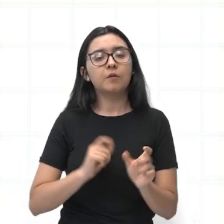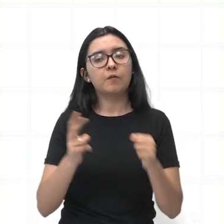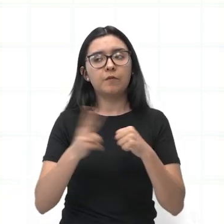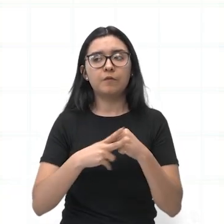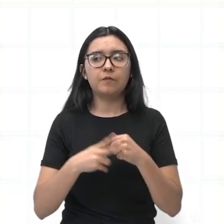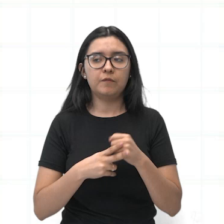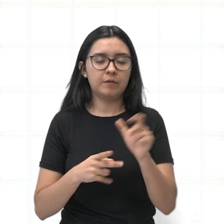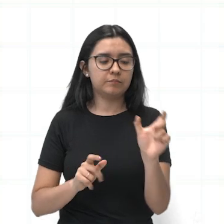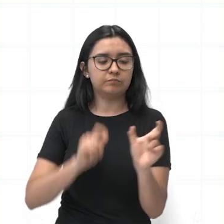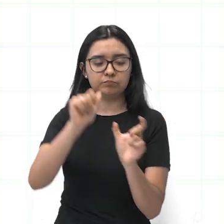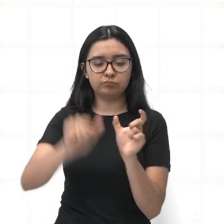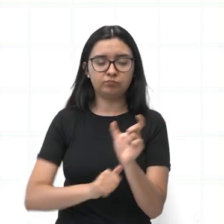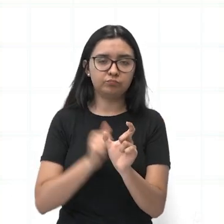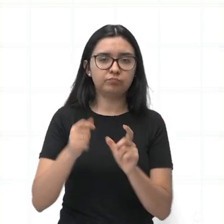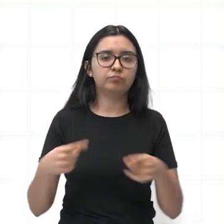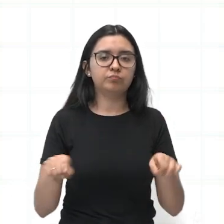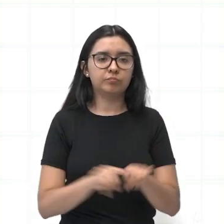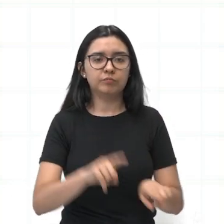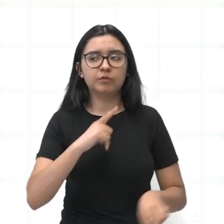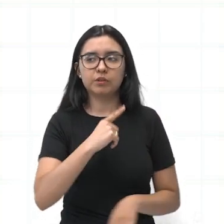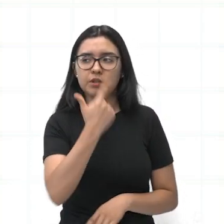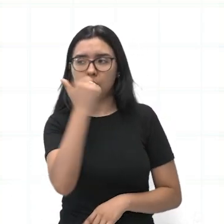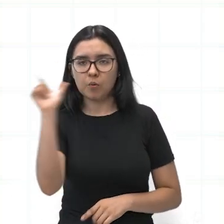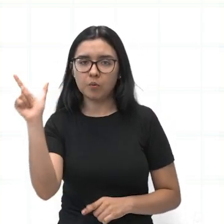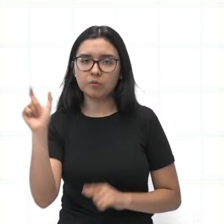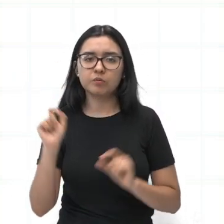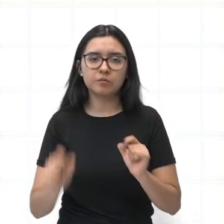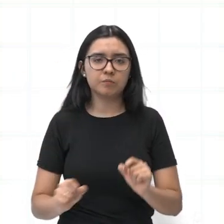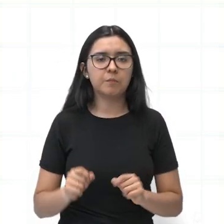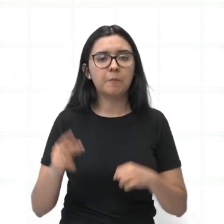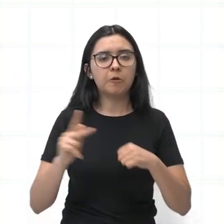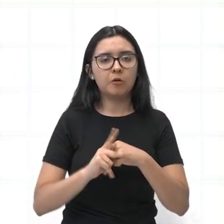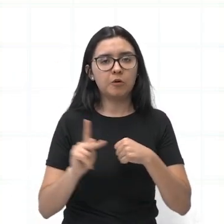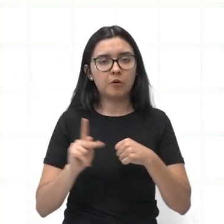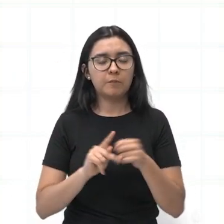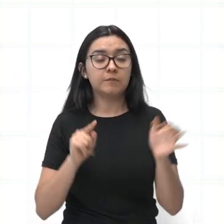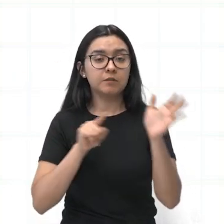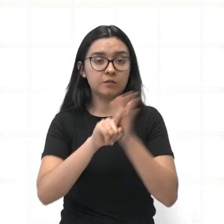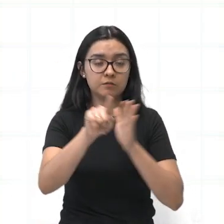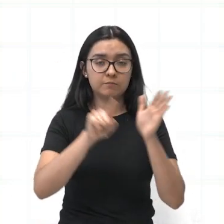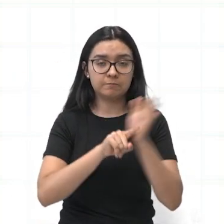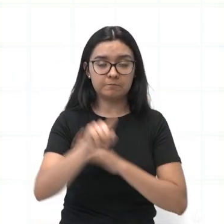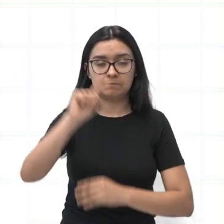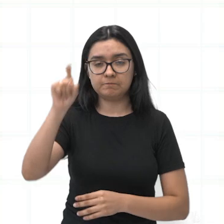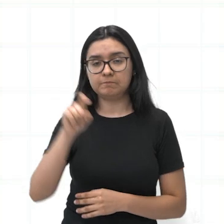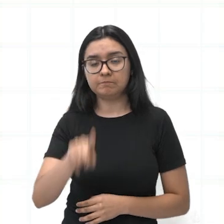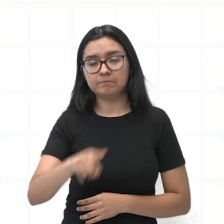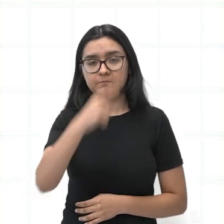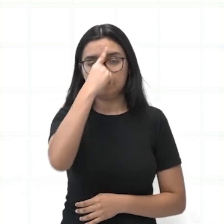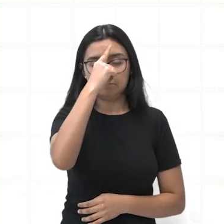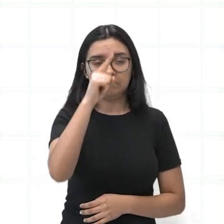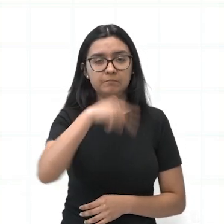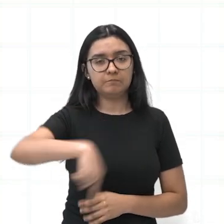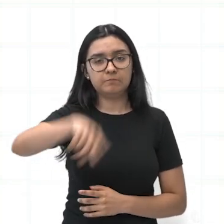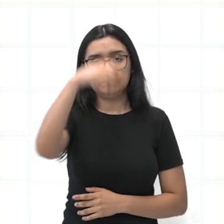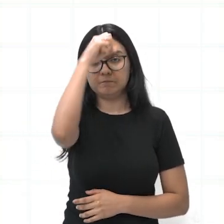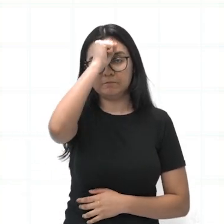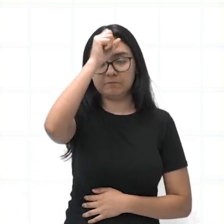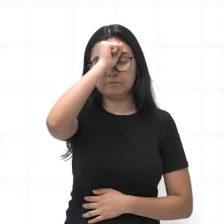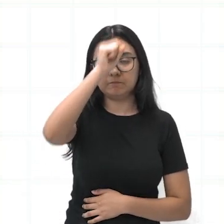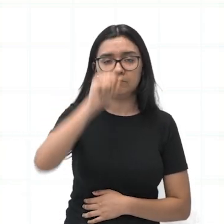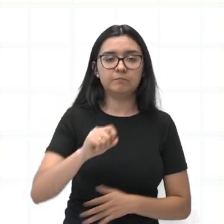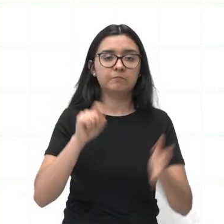bom, gente? E eu tenho mais aqui pronomes interrogativos, porque a ideia é que vocês aprendam a